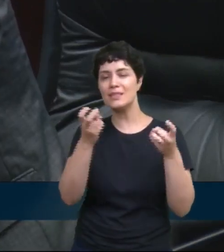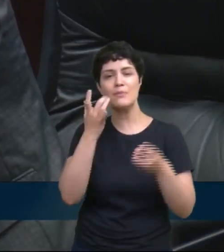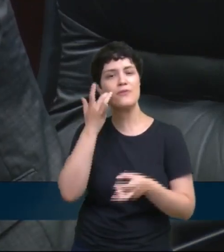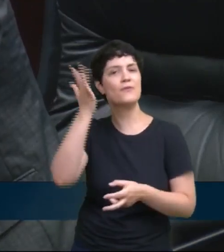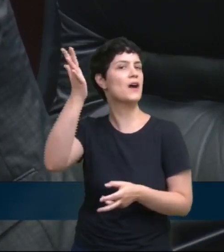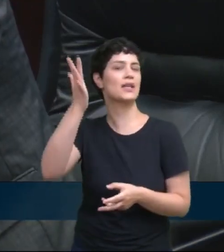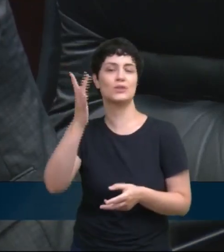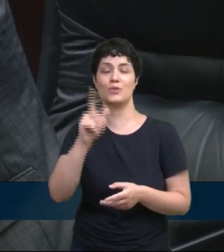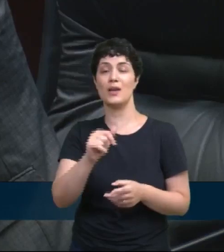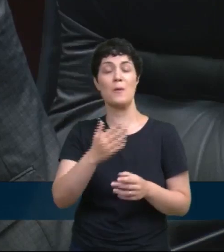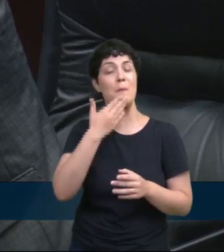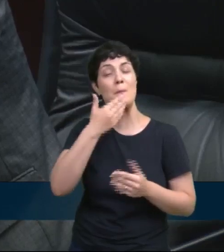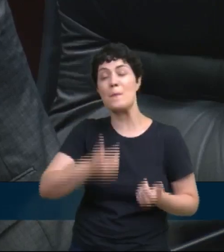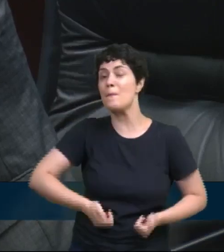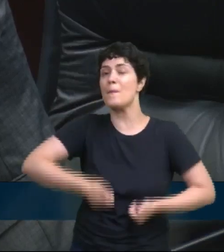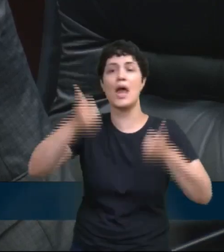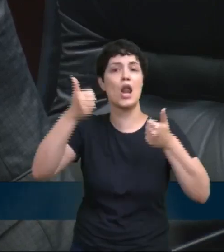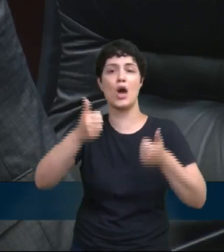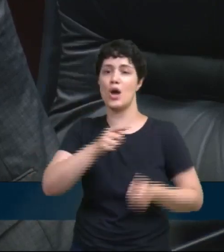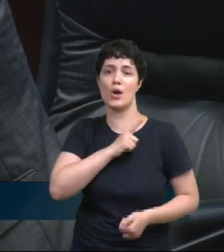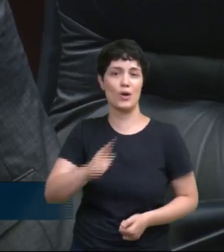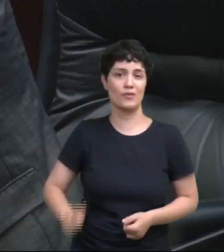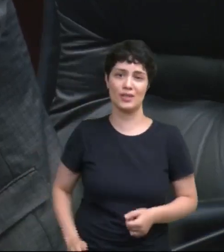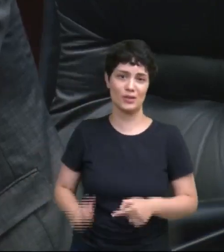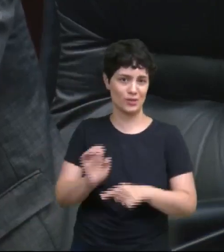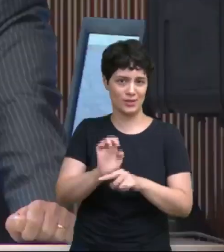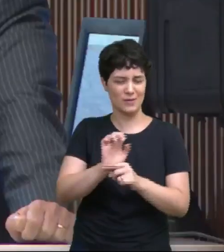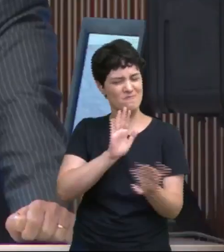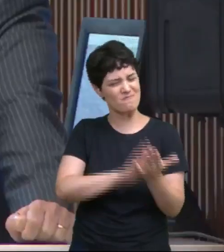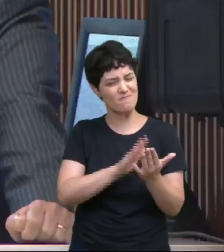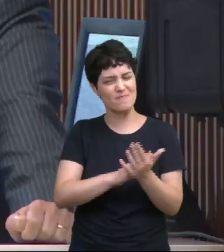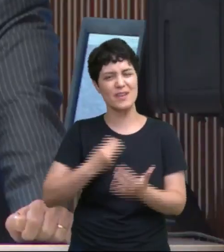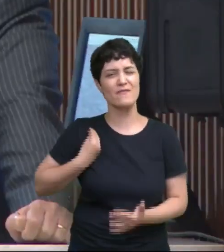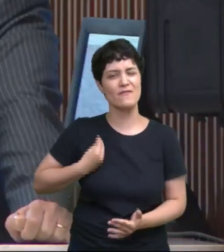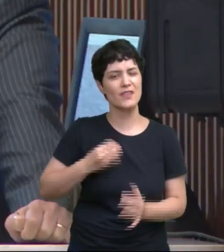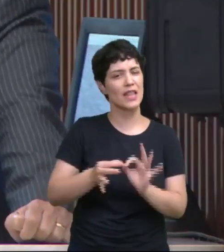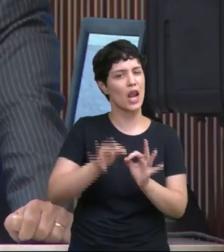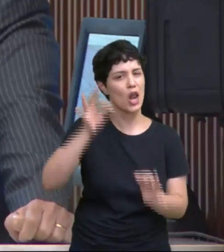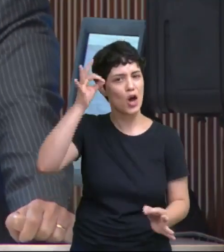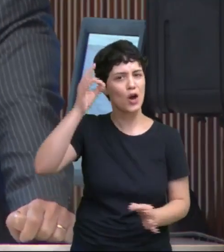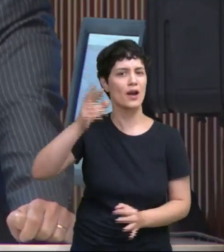governador do estado. Vida longa ao Requião, velho de guerra. Obrigado. Maurício.